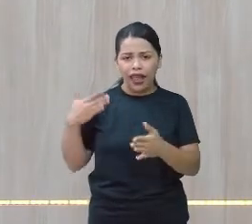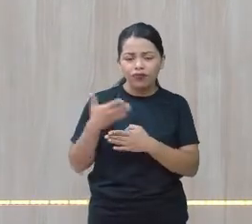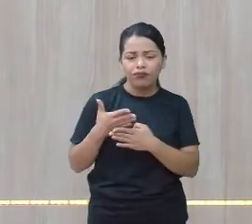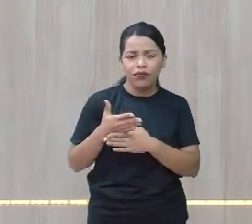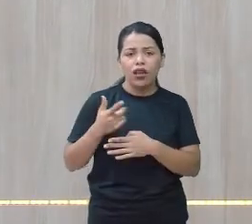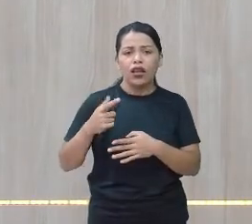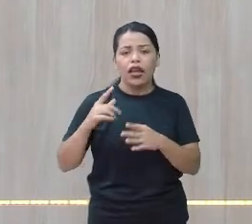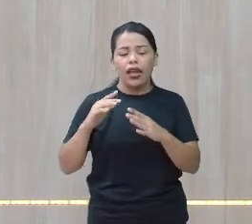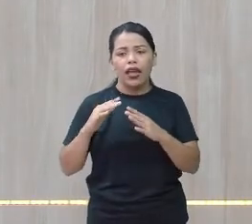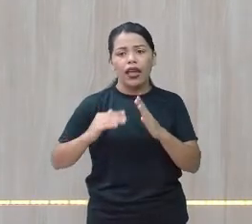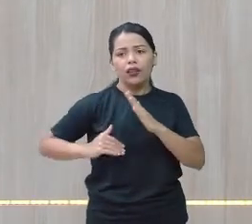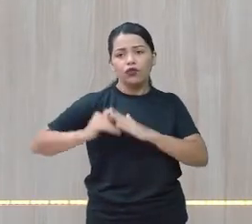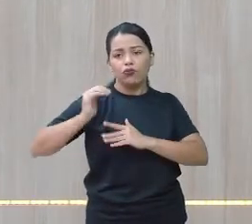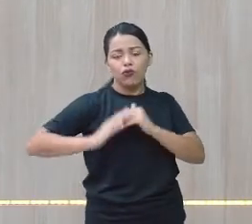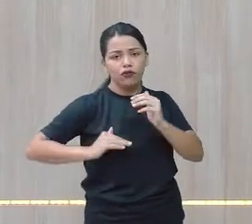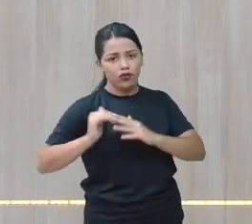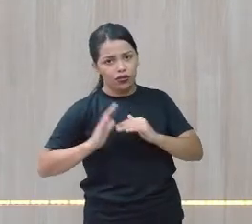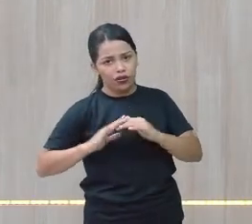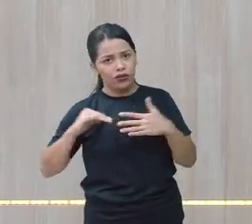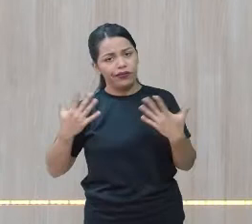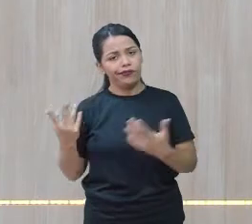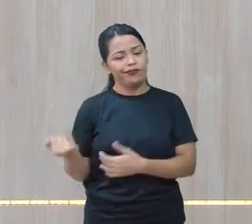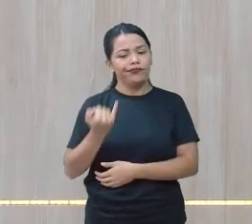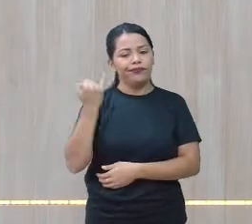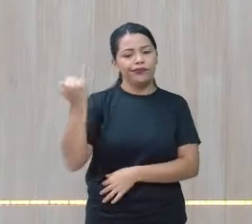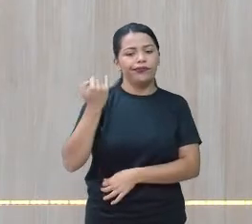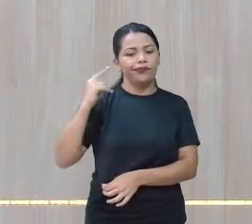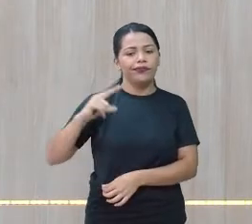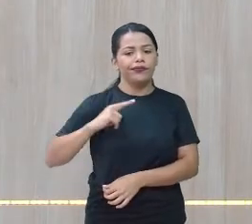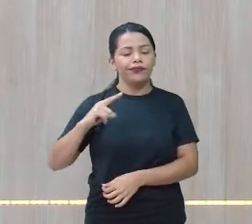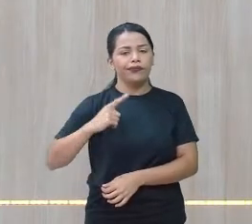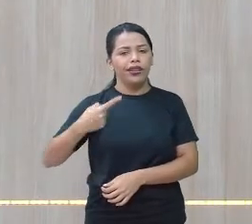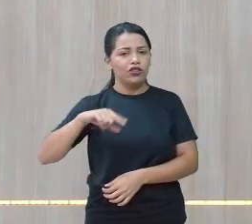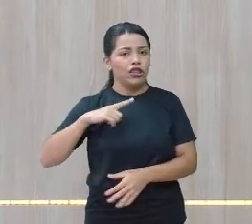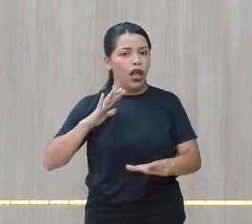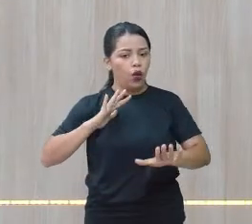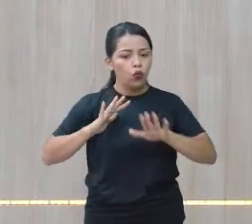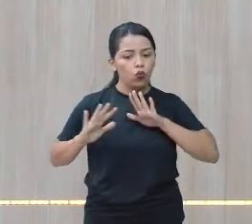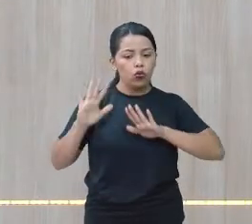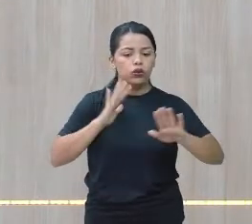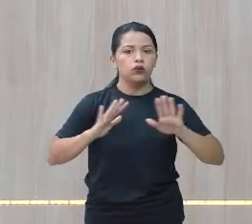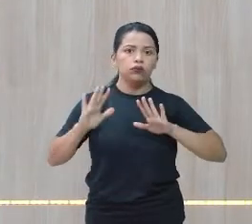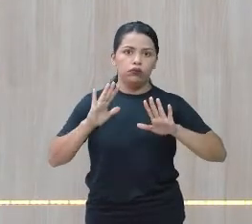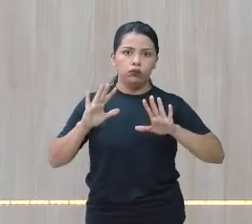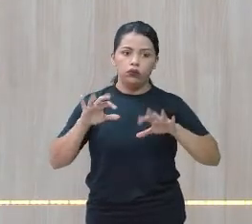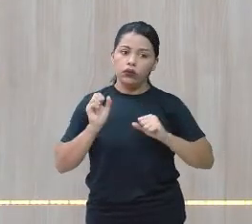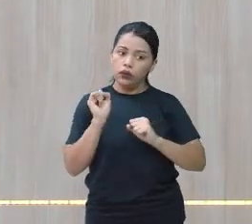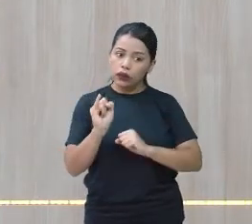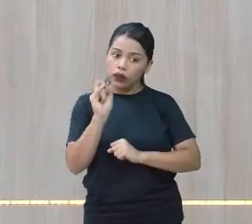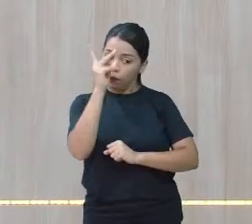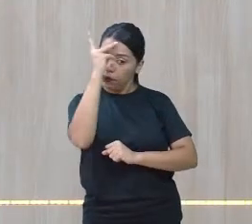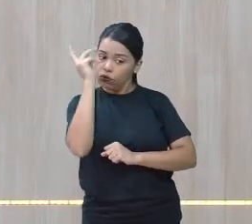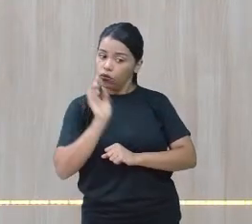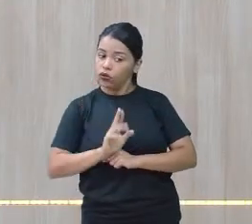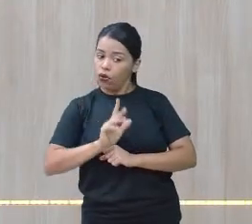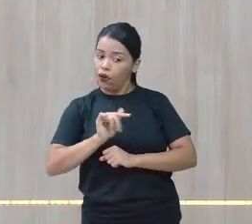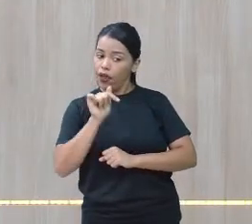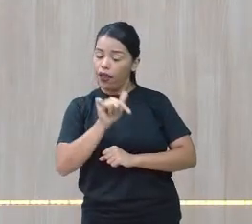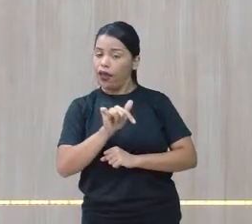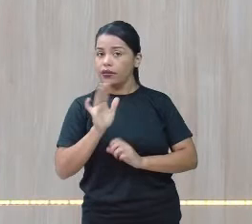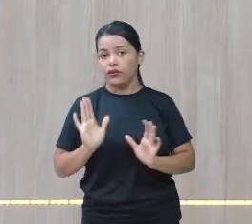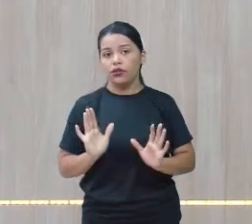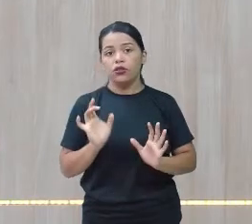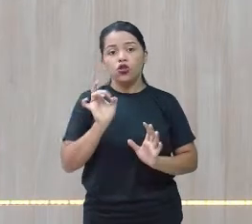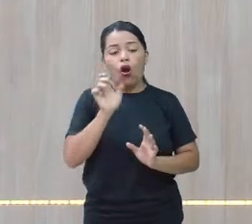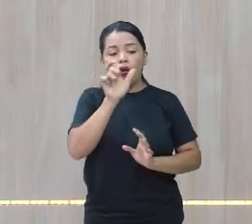nos profissionais. Então, é muito importante, gente, termos um pouco de cuidado e ver que aquela pessoa não é assim, ela está assim naquele momento.